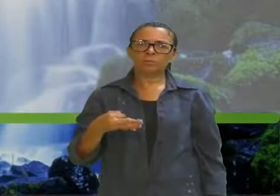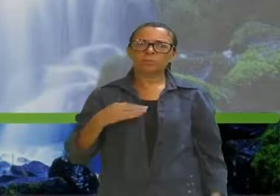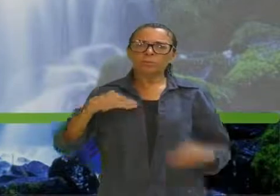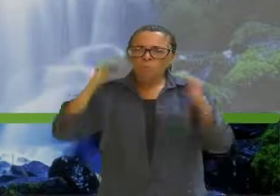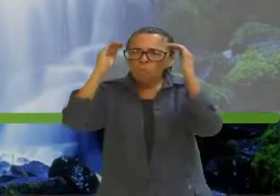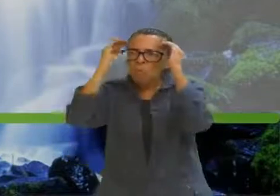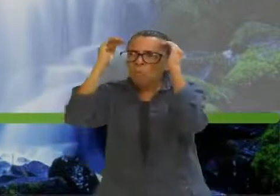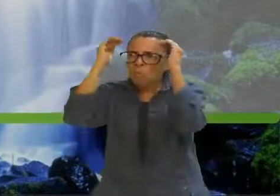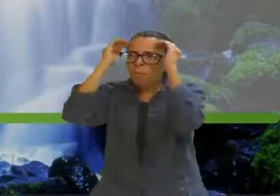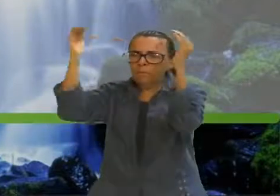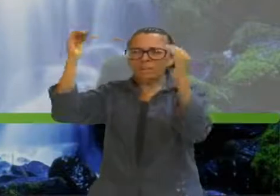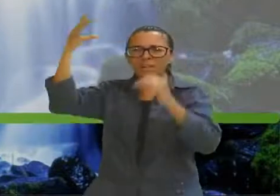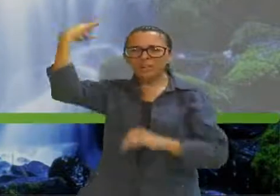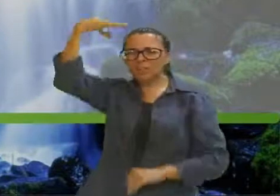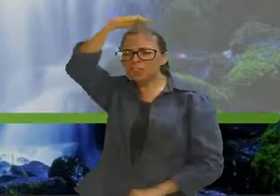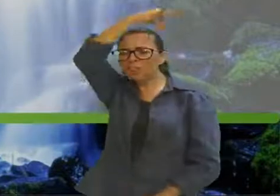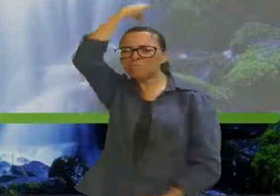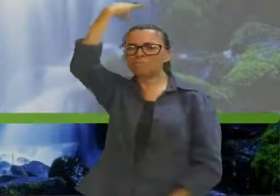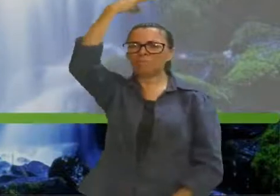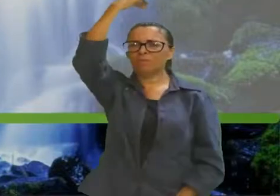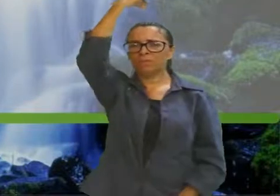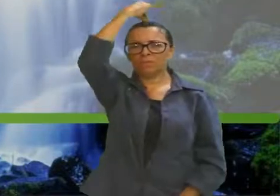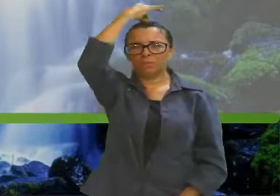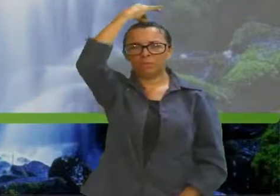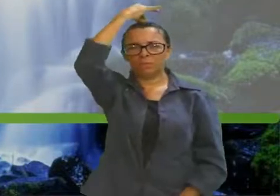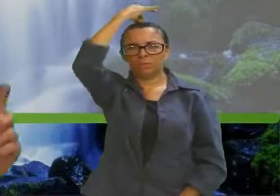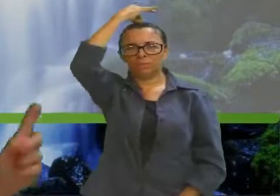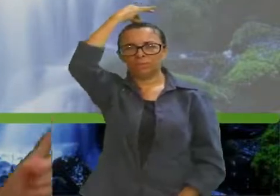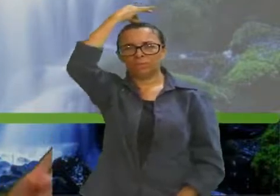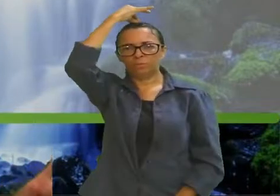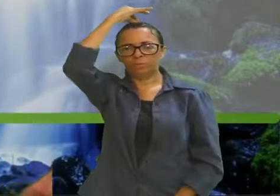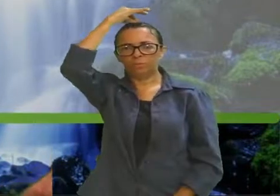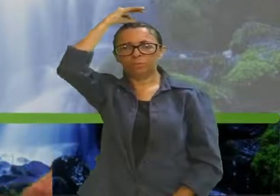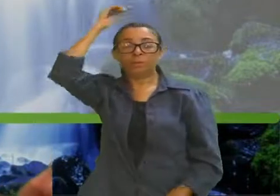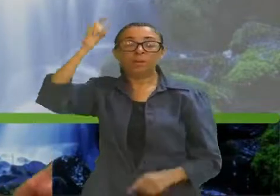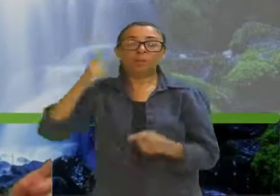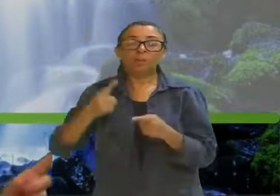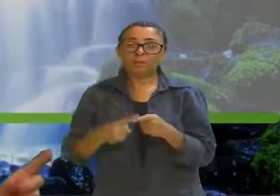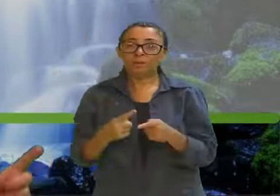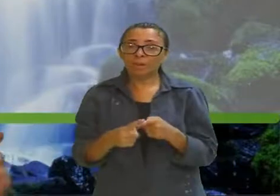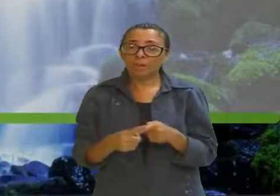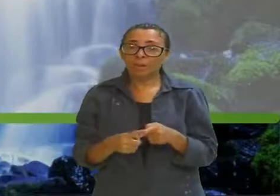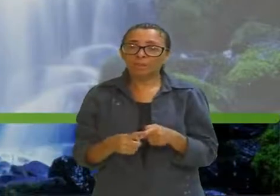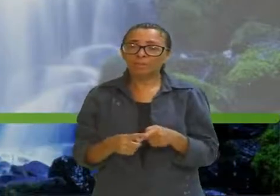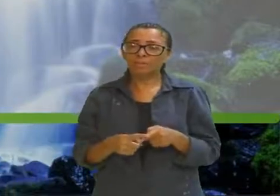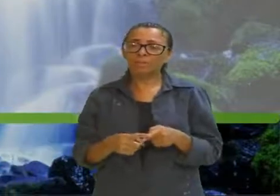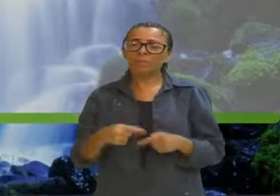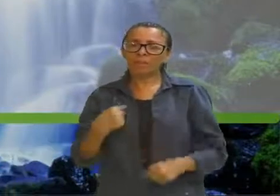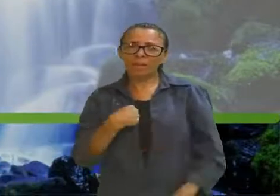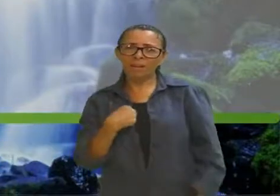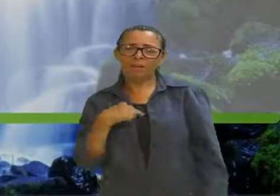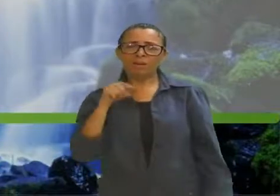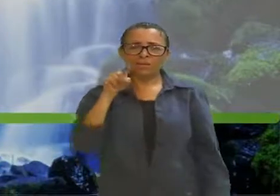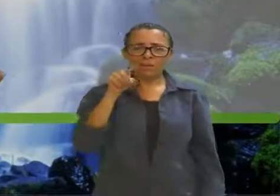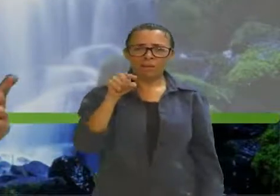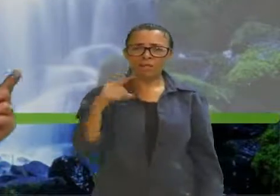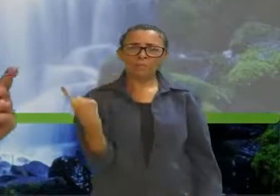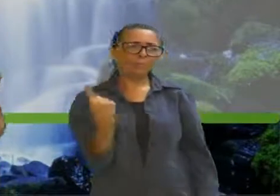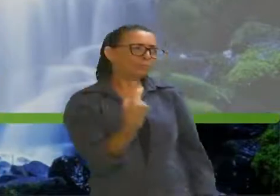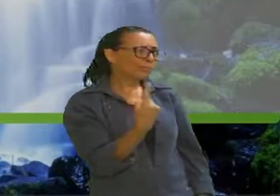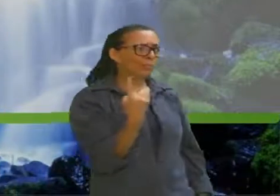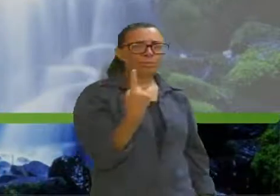gente não consegue melhorar nada. Então, é aquela vida que não é centrada no eu, lembra-se? Mas sim aquela vida centrada em